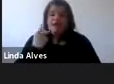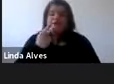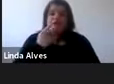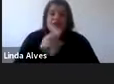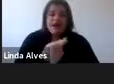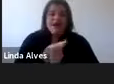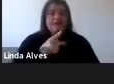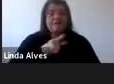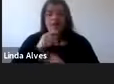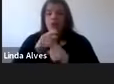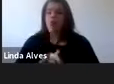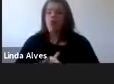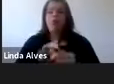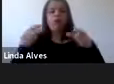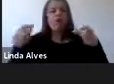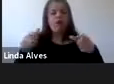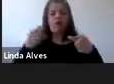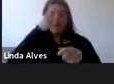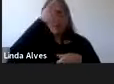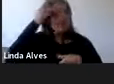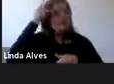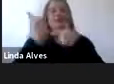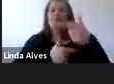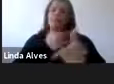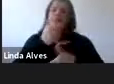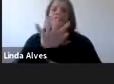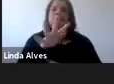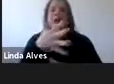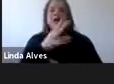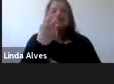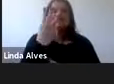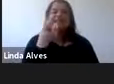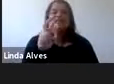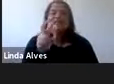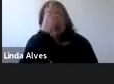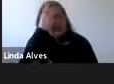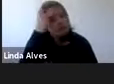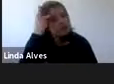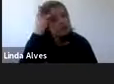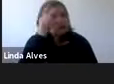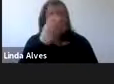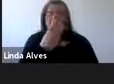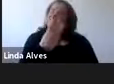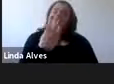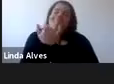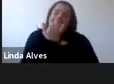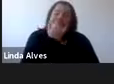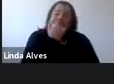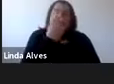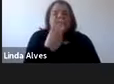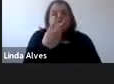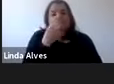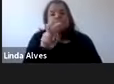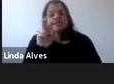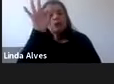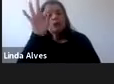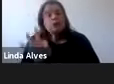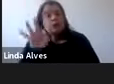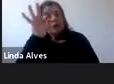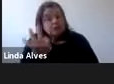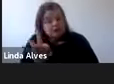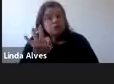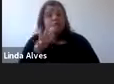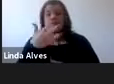excedente pessoal, em média, em 35% nas fábricas do Brasil, e isso representa um número grande, é um número de 4.700